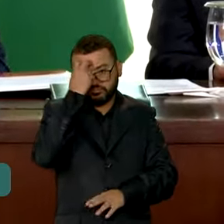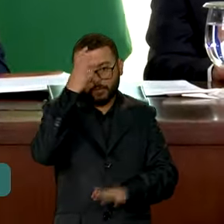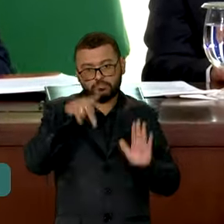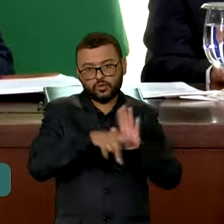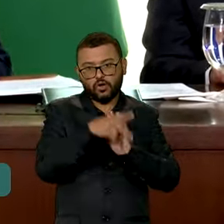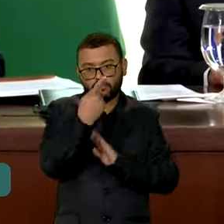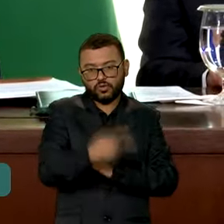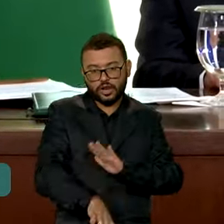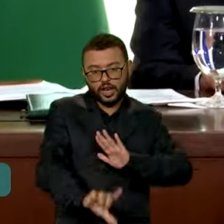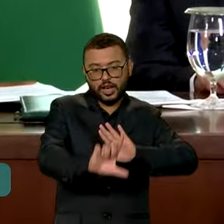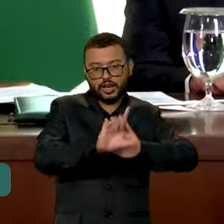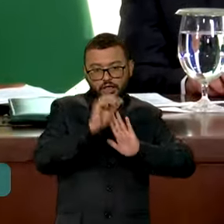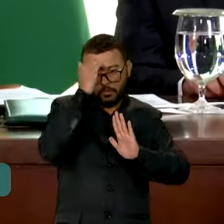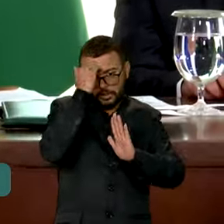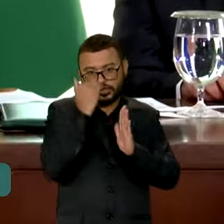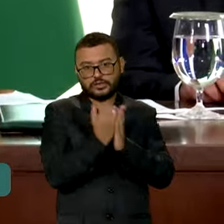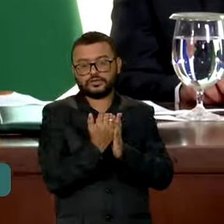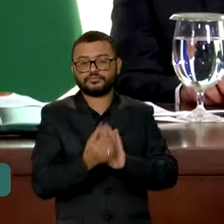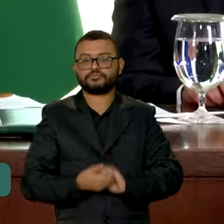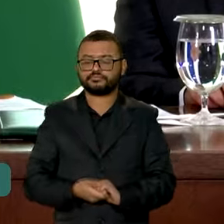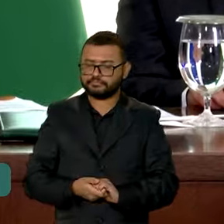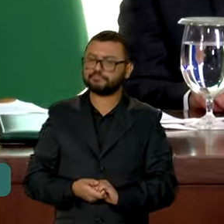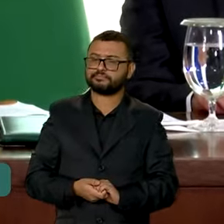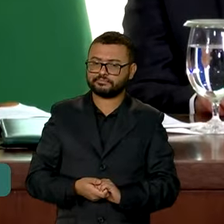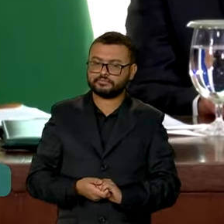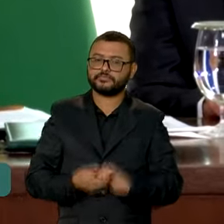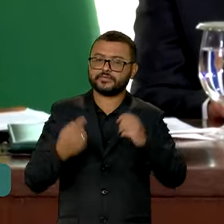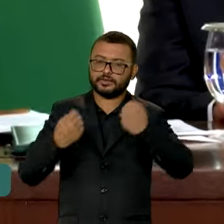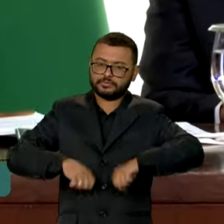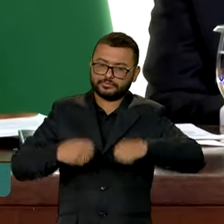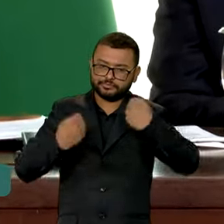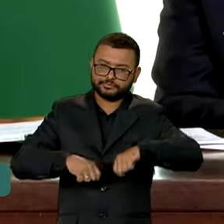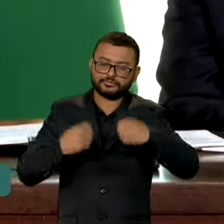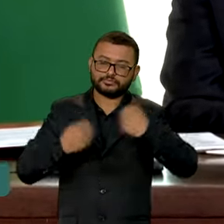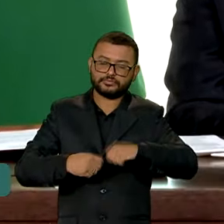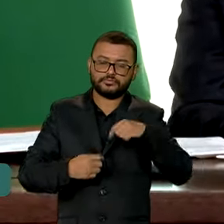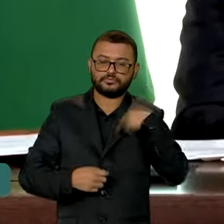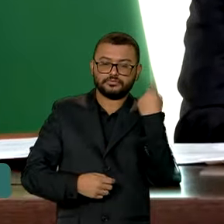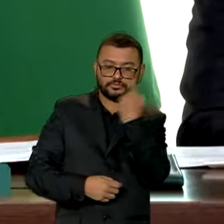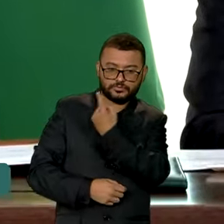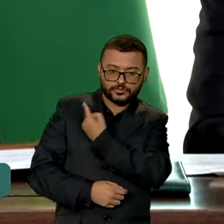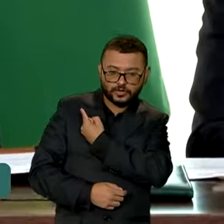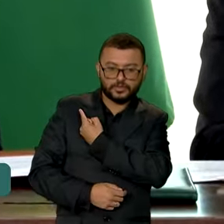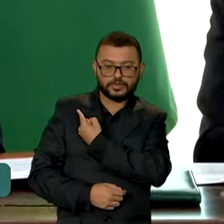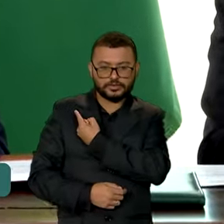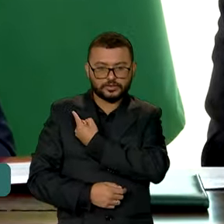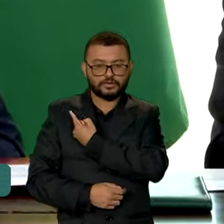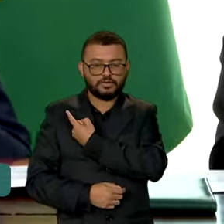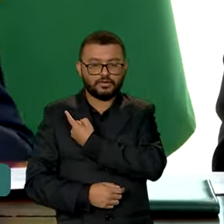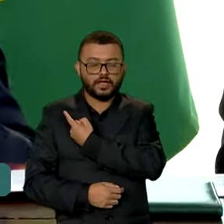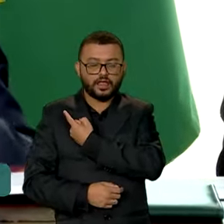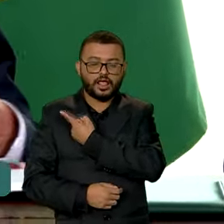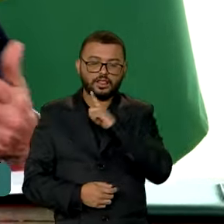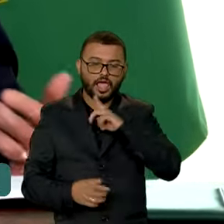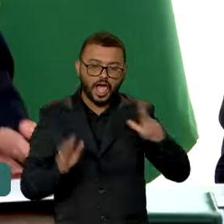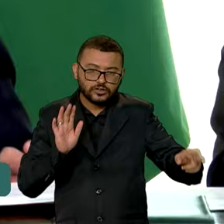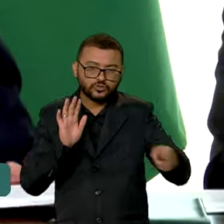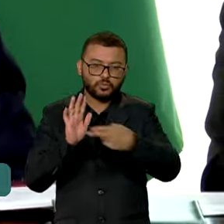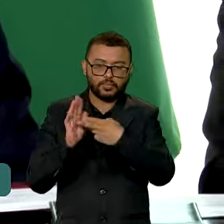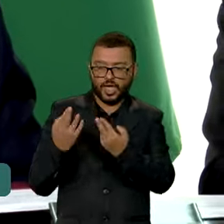sejam colocadas em prática. É preciso que a gente assuma